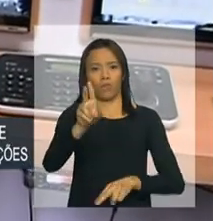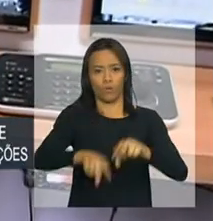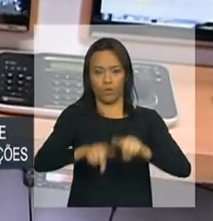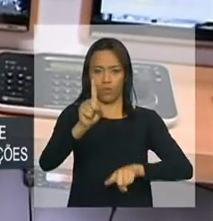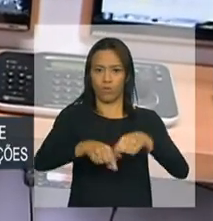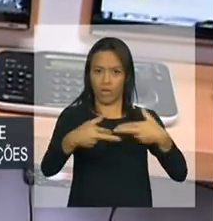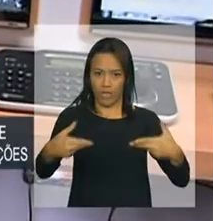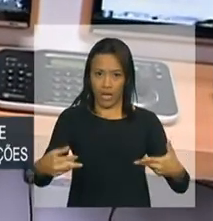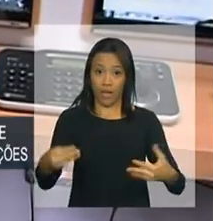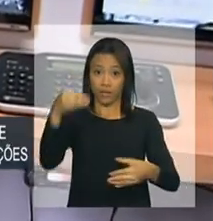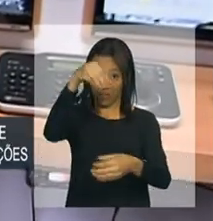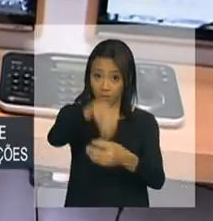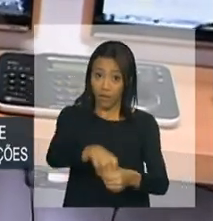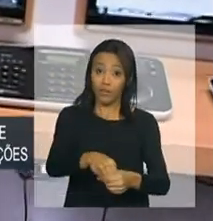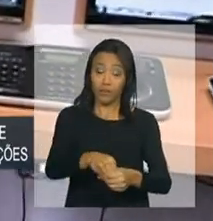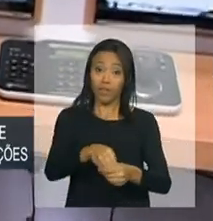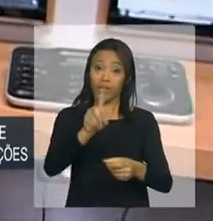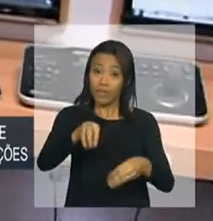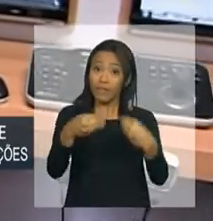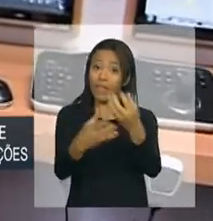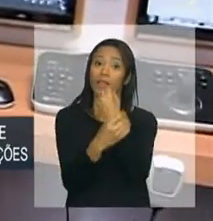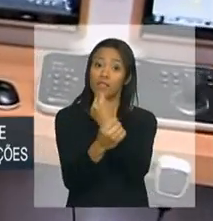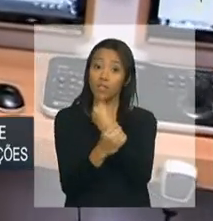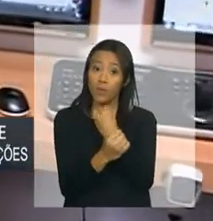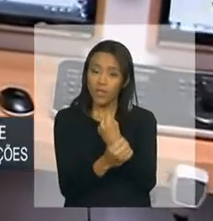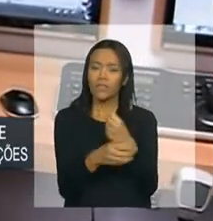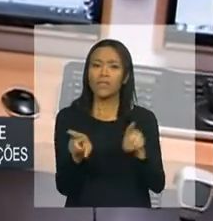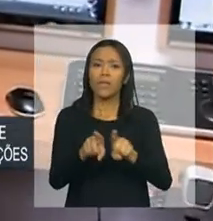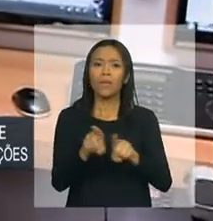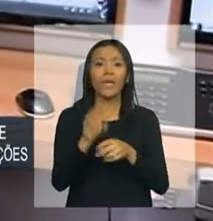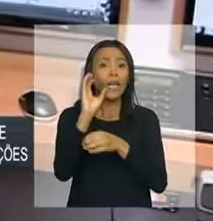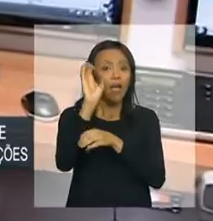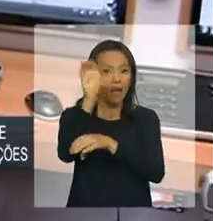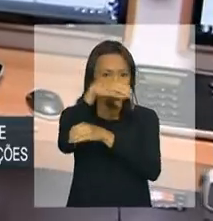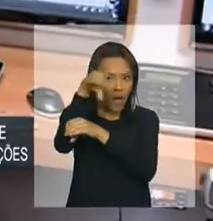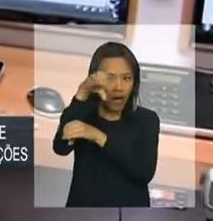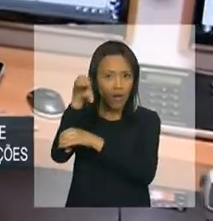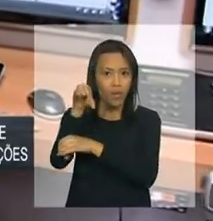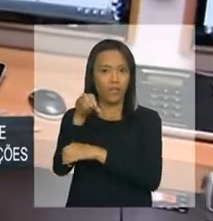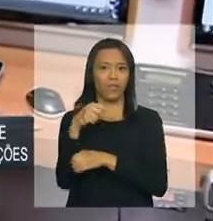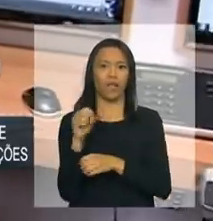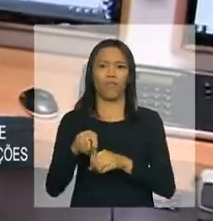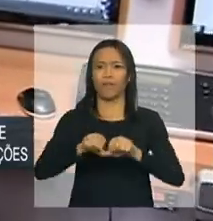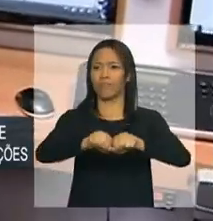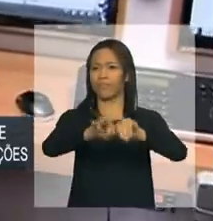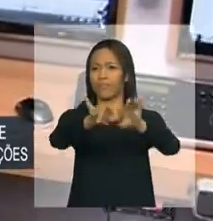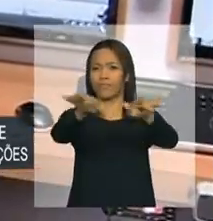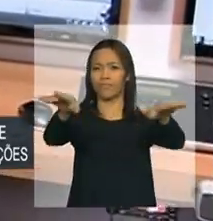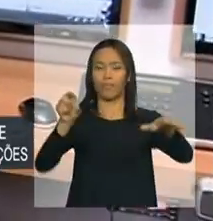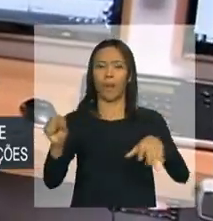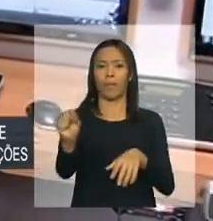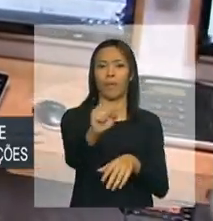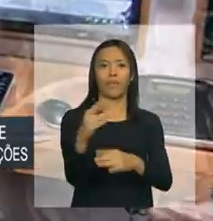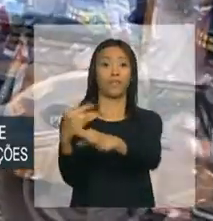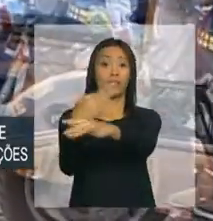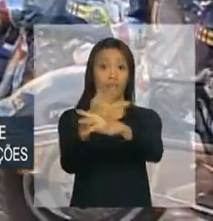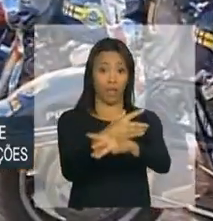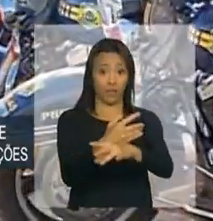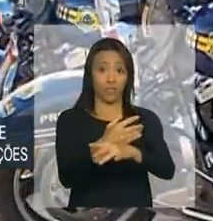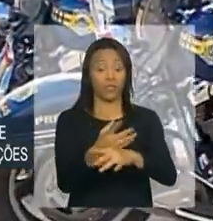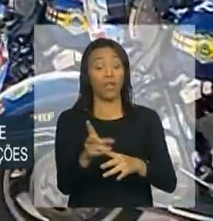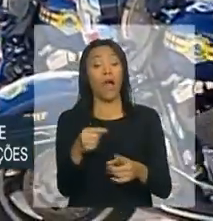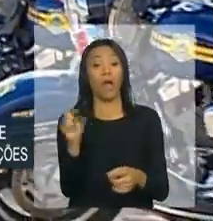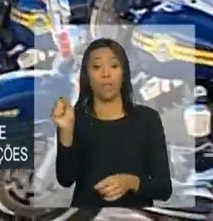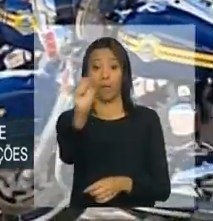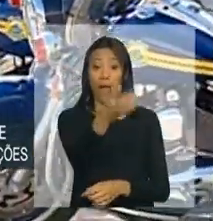segurança as câmeras que já estão espalhadas por toda a cidade as seis cidades da Copa receberam